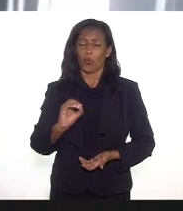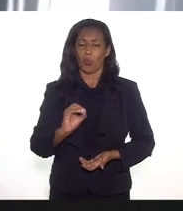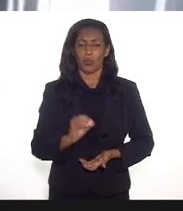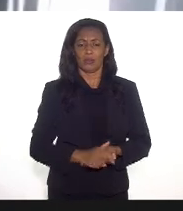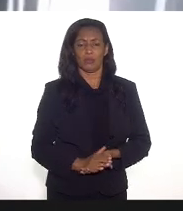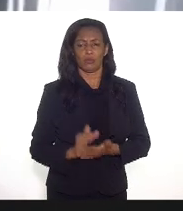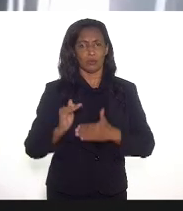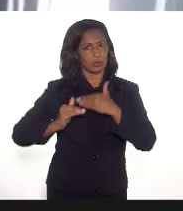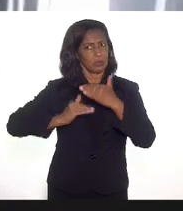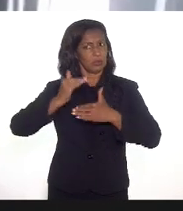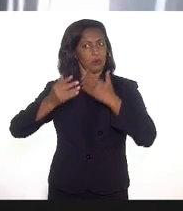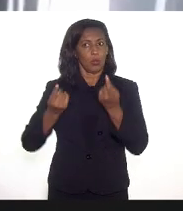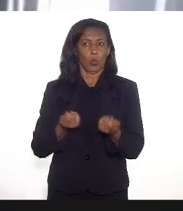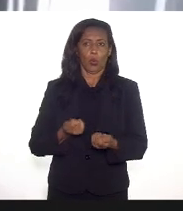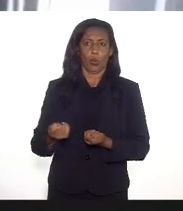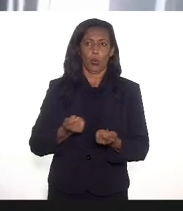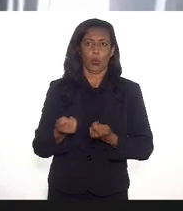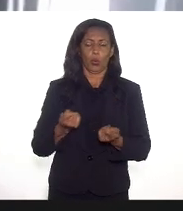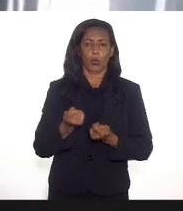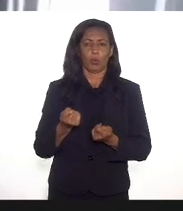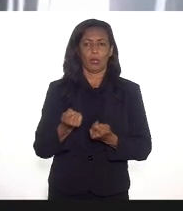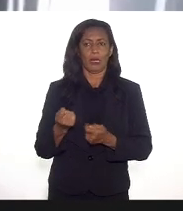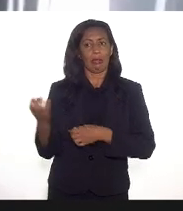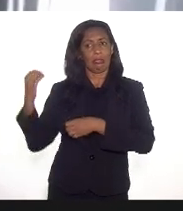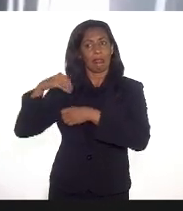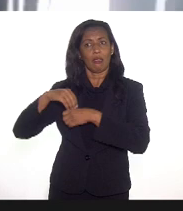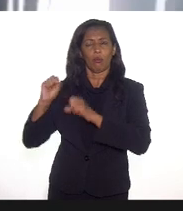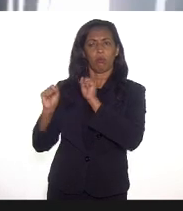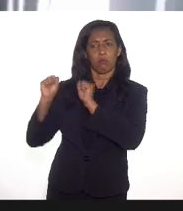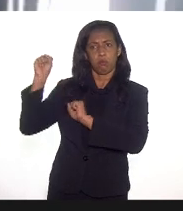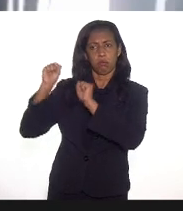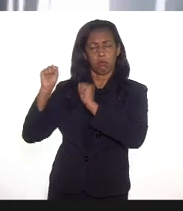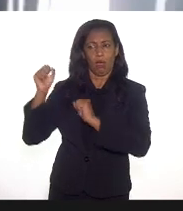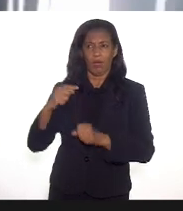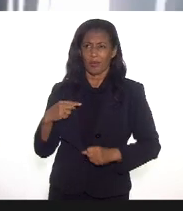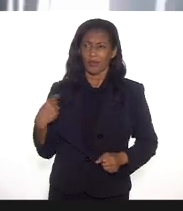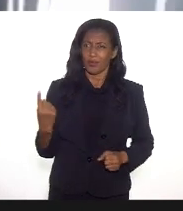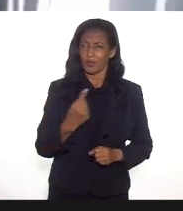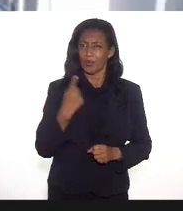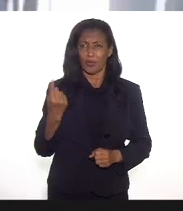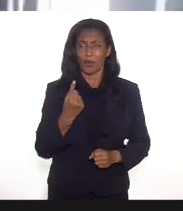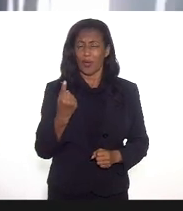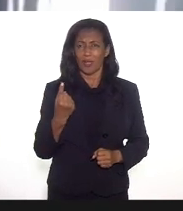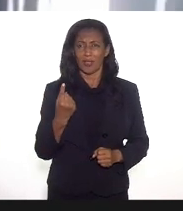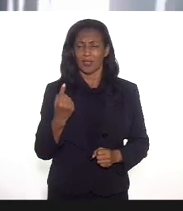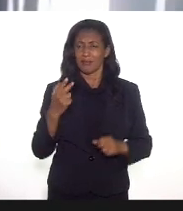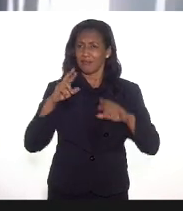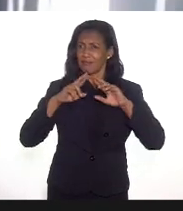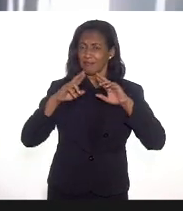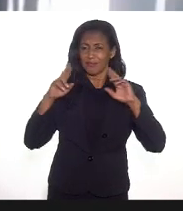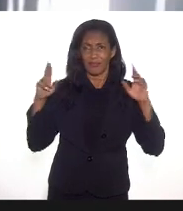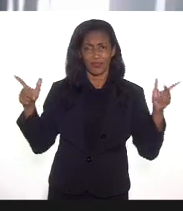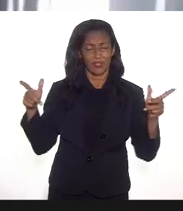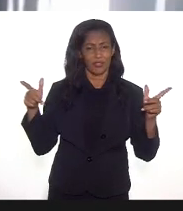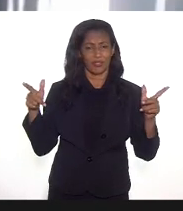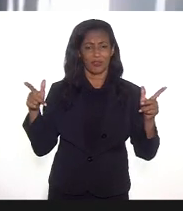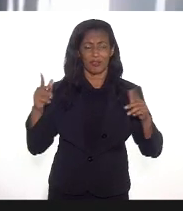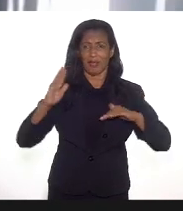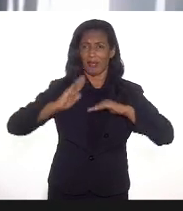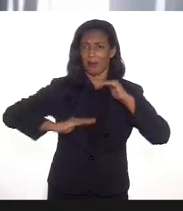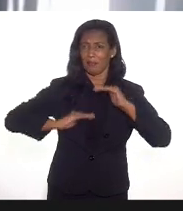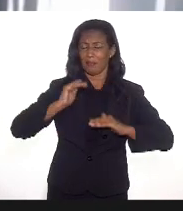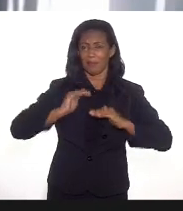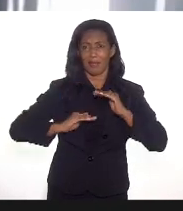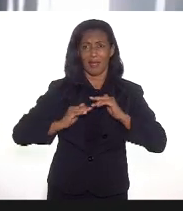do desenvolvimento econômico, sobretudo no setor industrial. Então, assim, nós não fomos capazes, por diferentes razões que eu não vou aqui declinar,